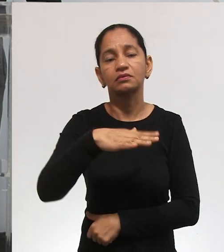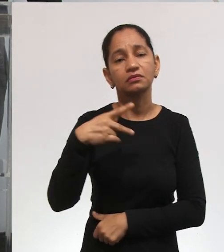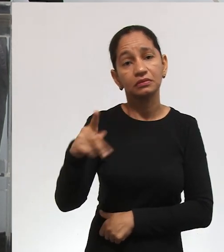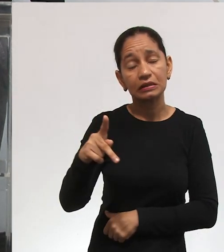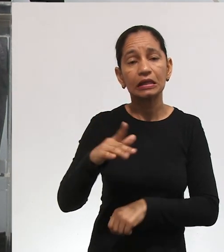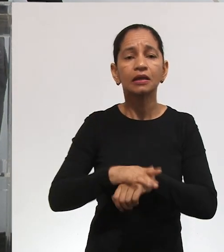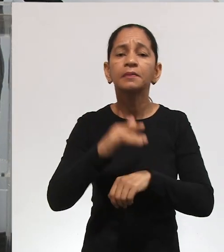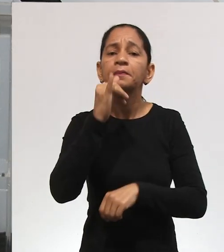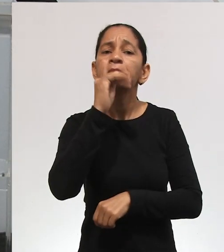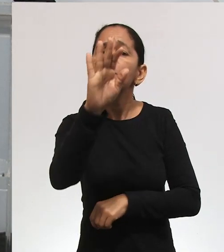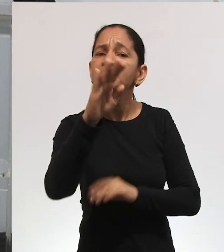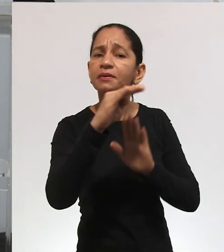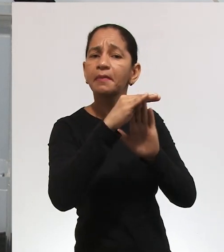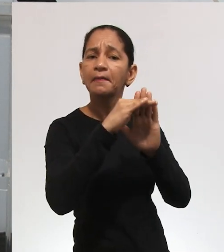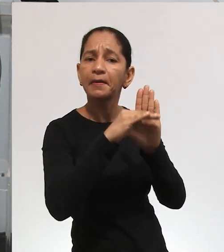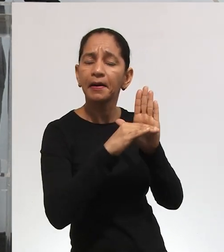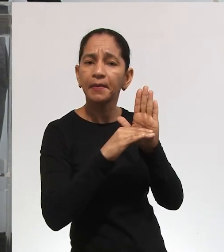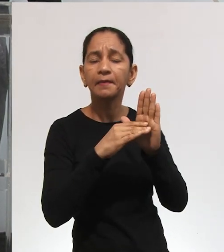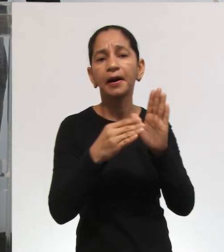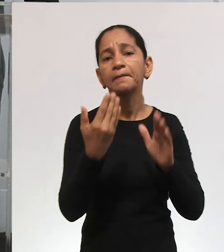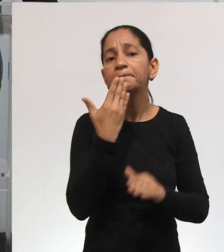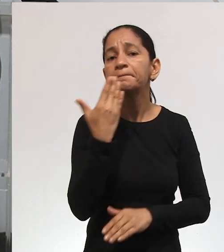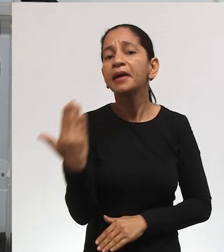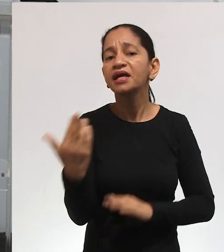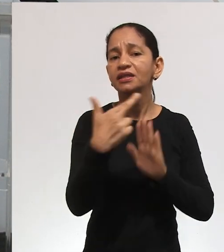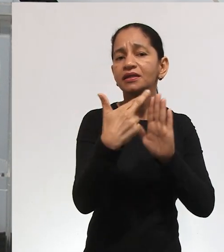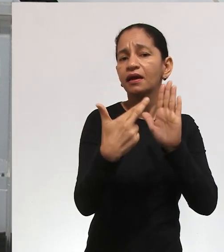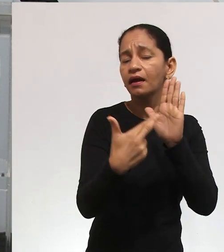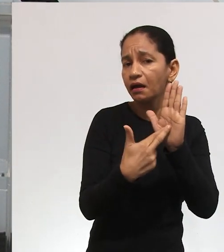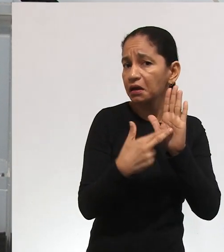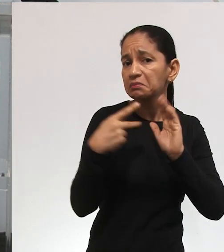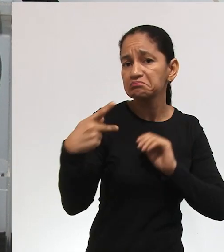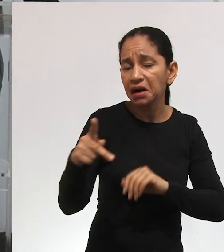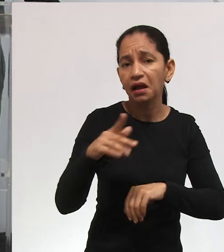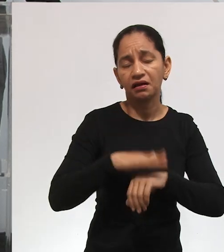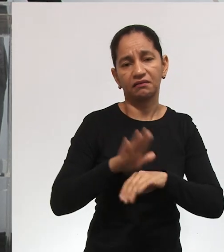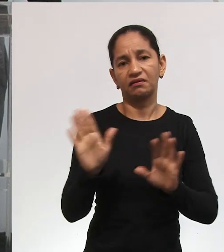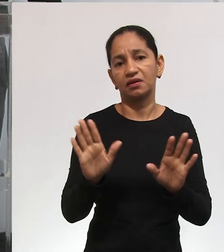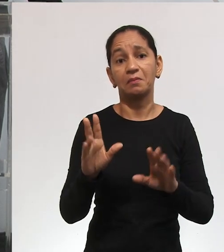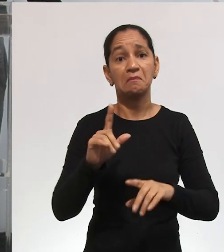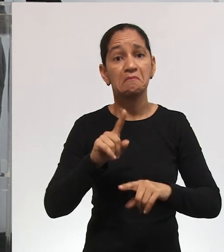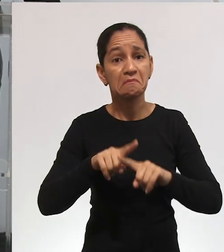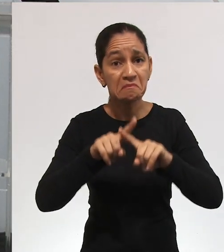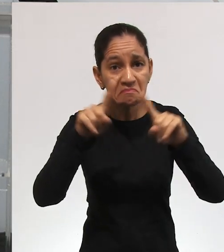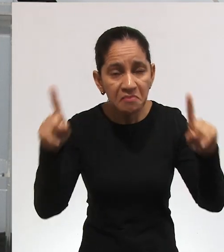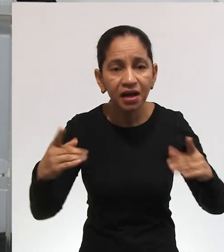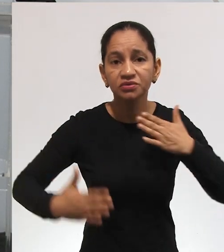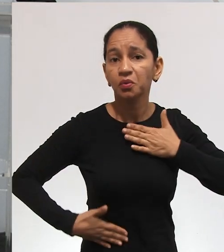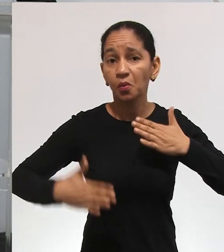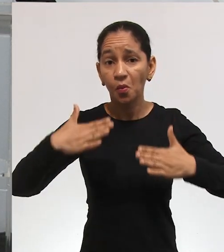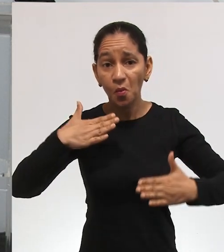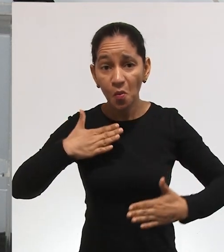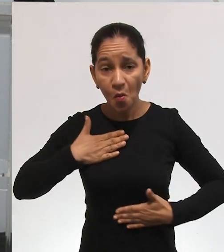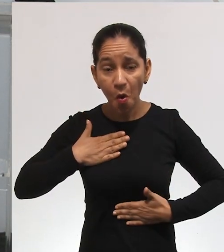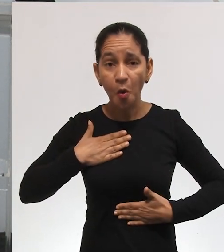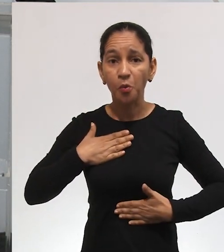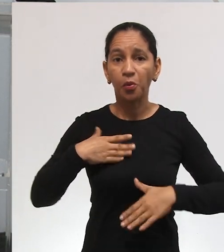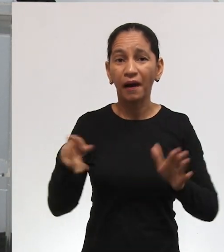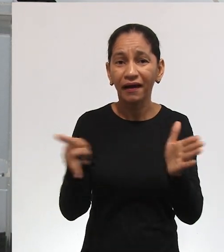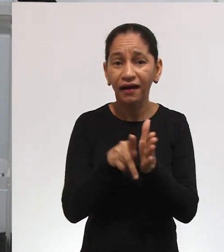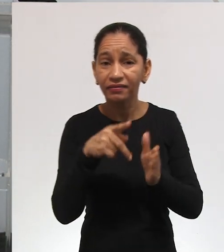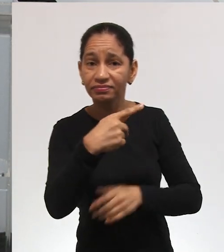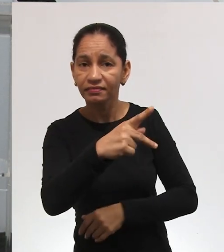dizer quais são as ordens, quais são as regras do trabalho. Mas o corpo, a pessoa, não